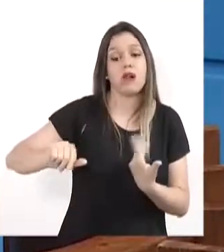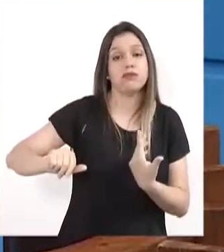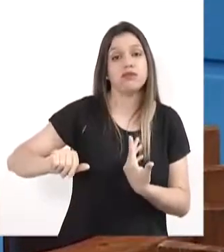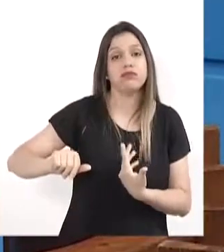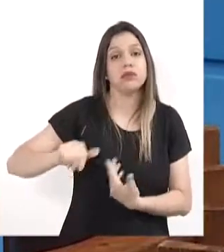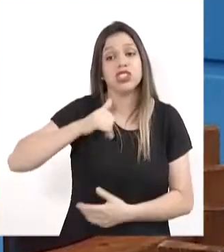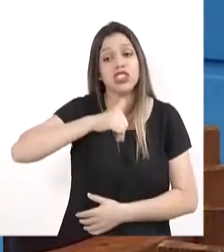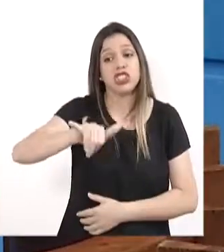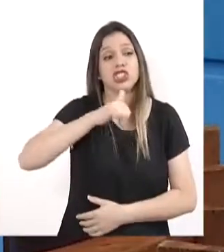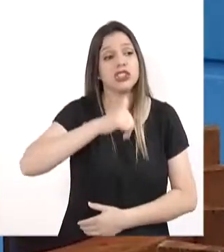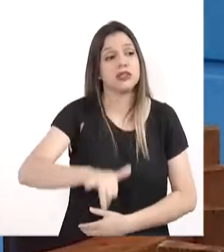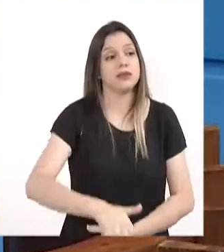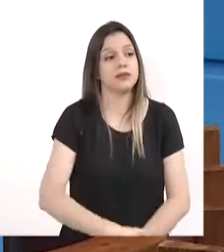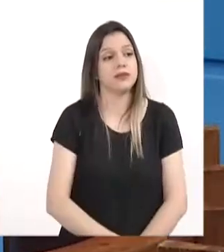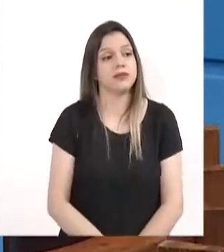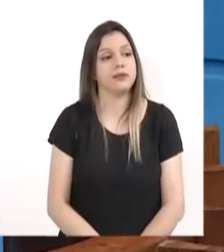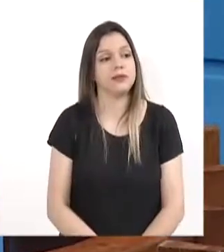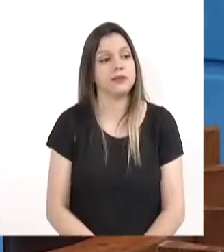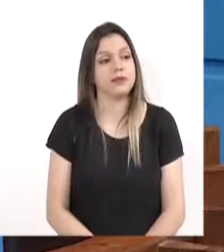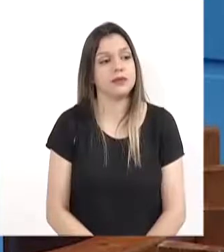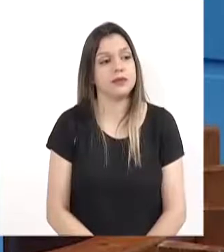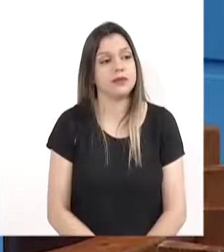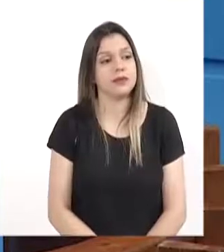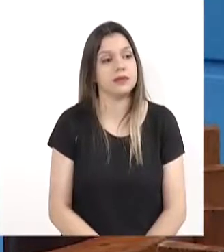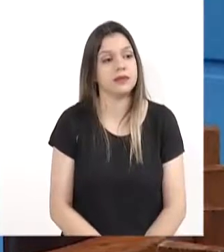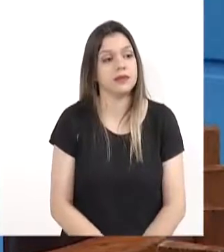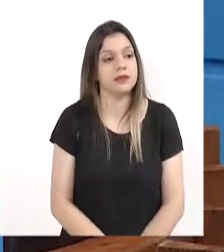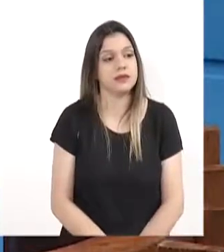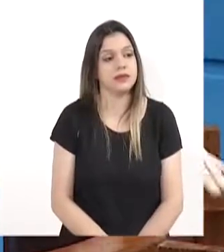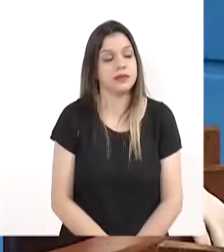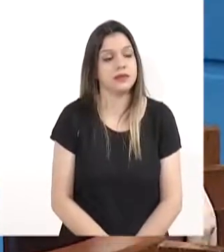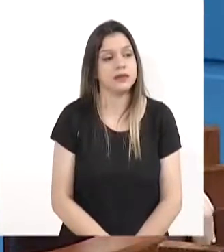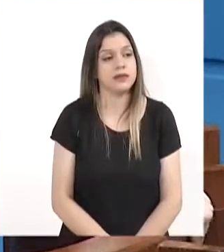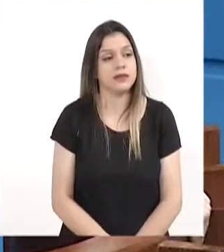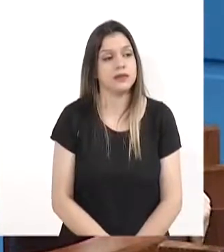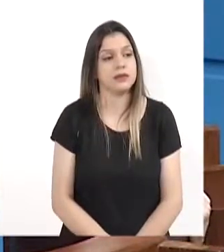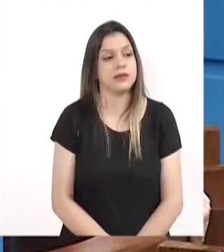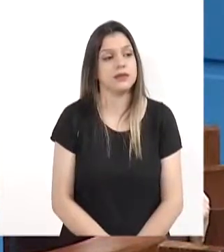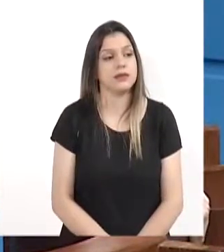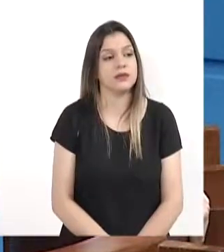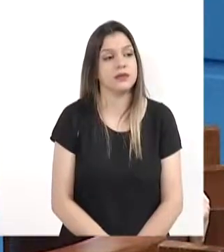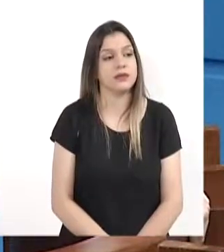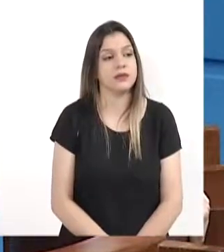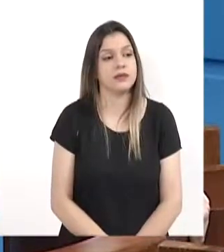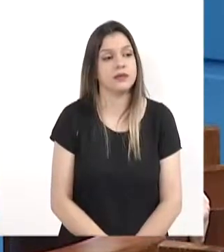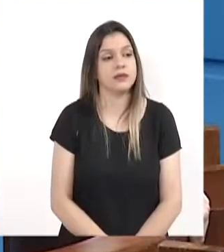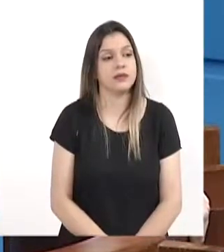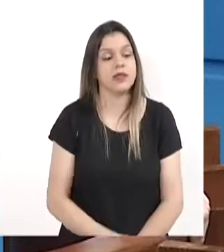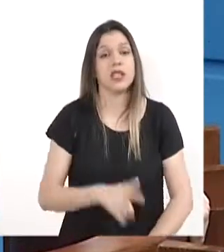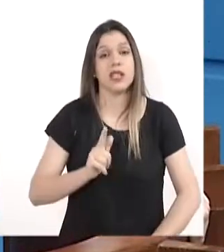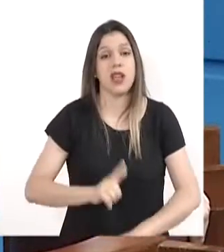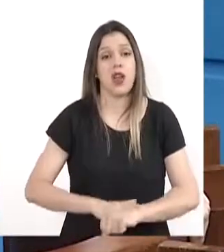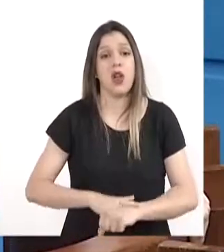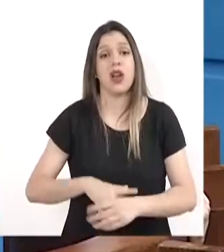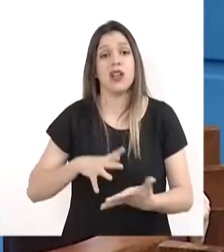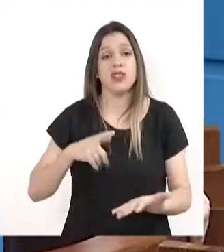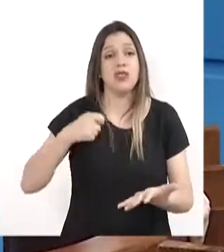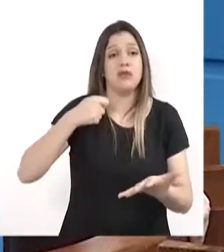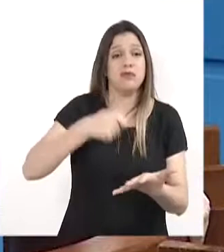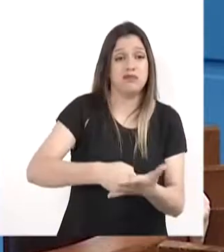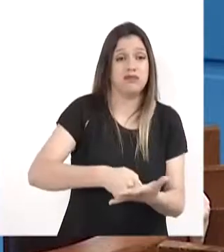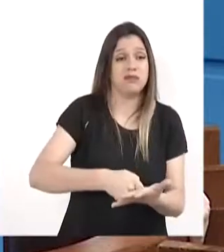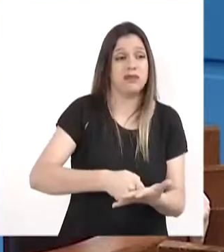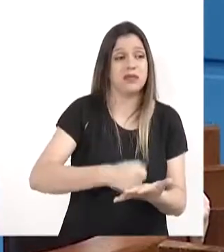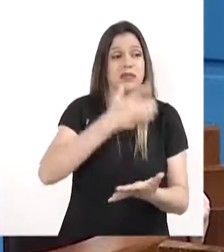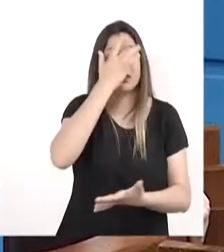Isso é legal, isso não é imoral. Na hora de cobrar do coitado, que não pagou, deputado